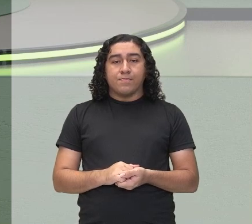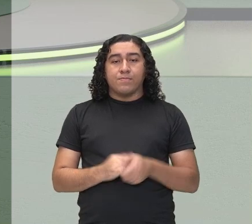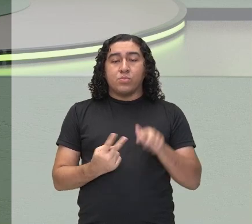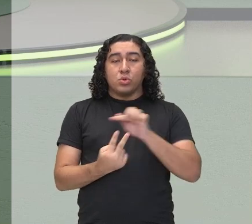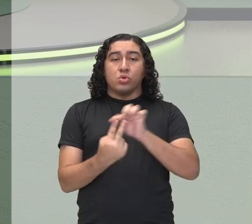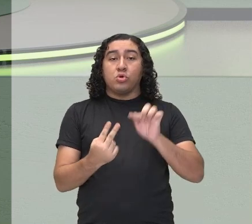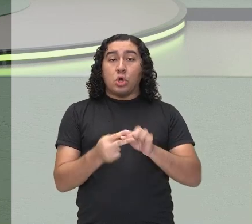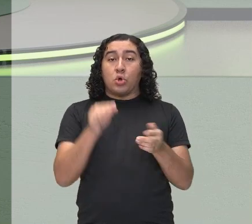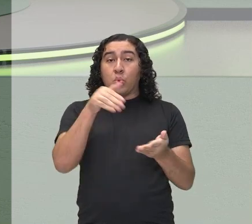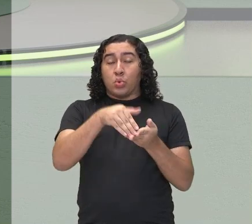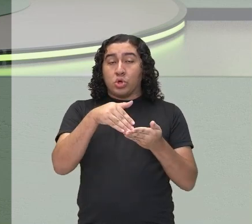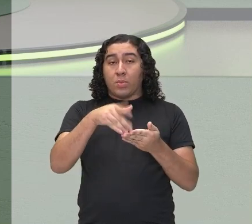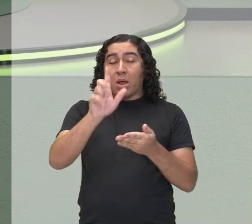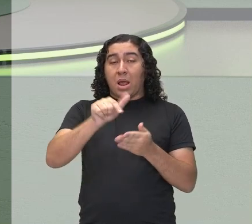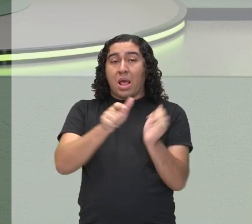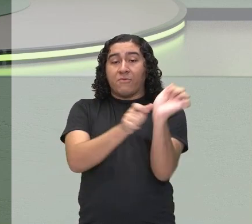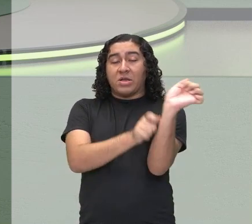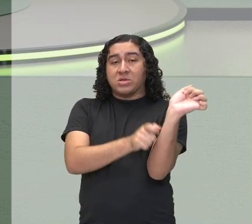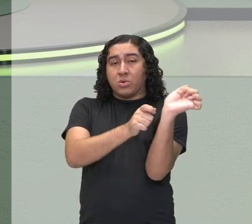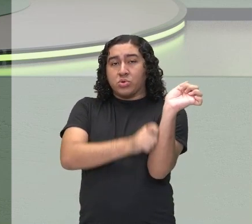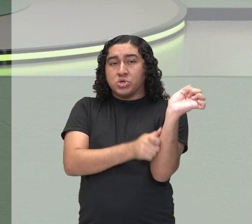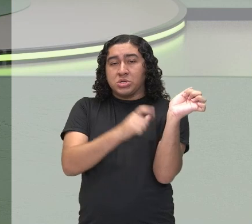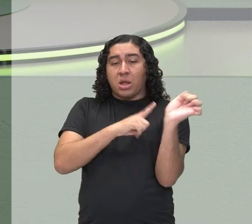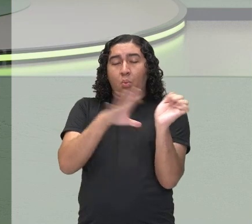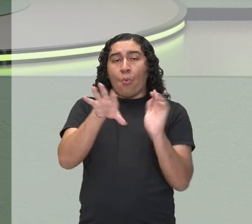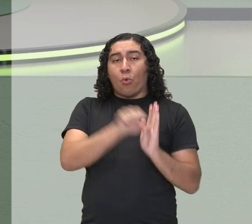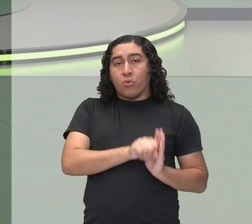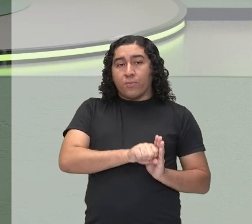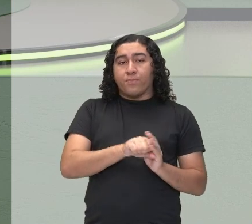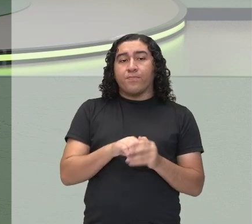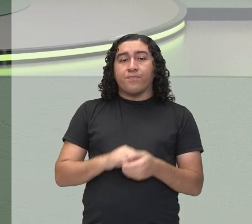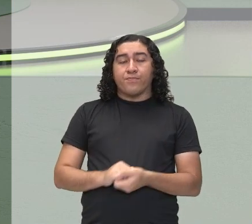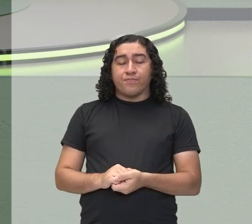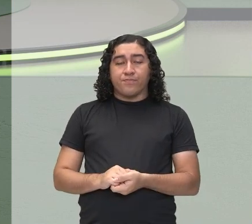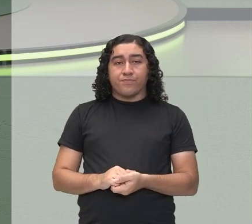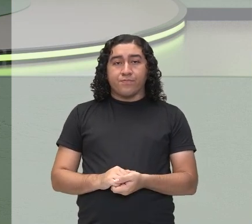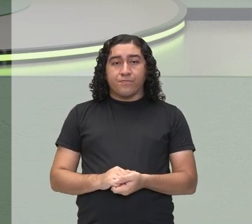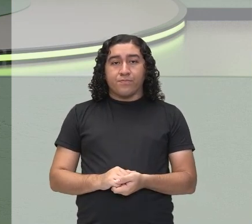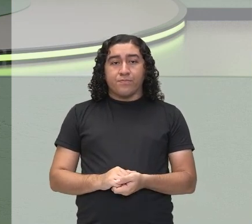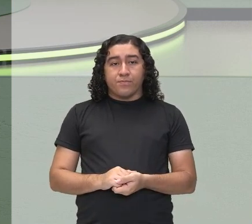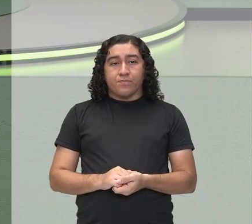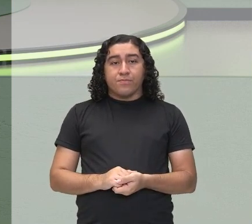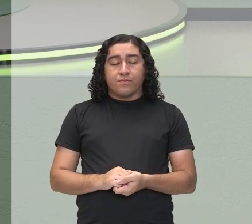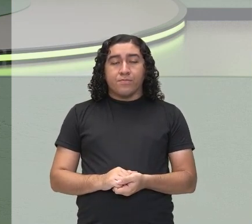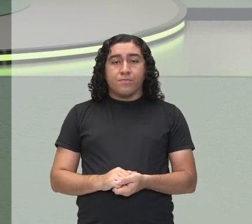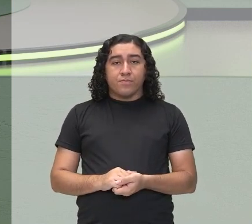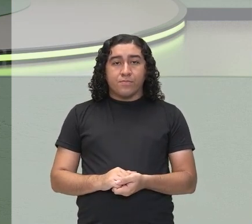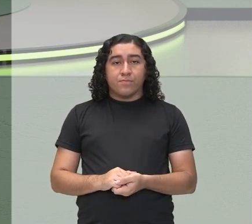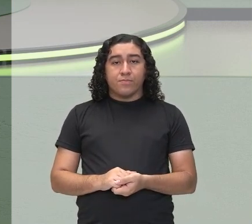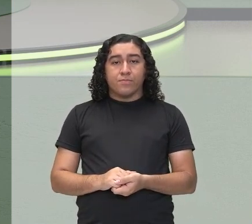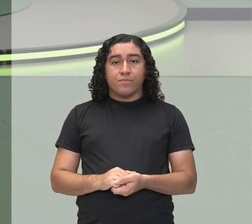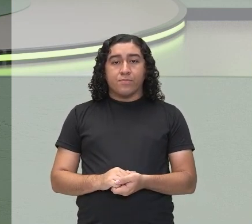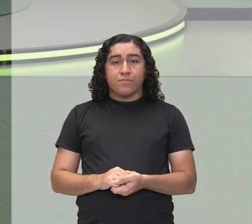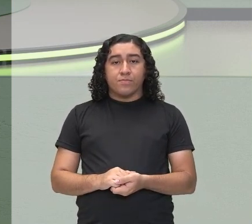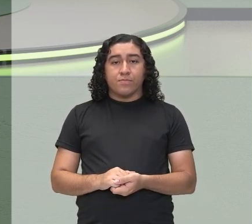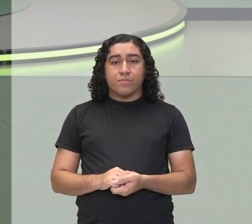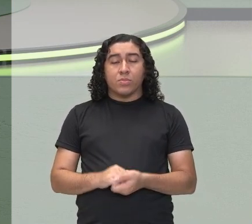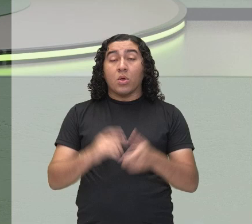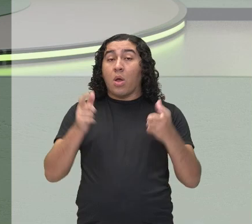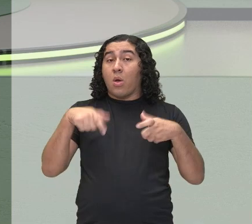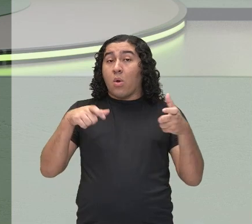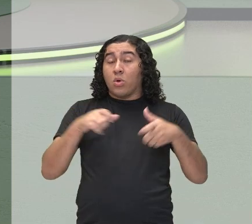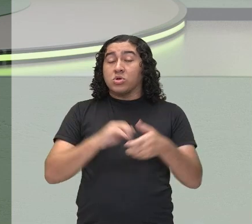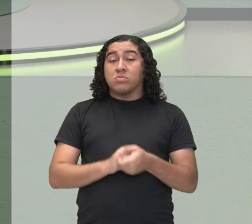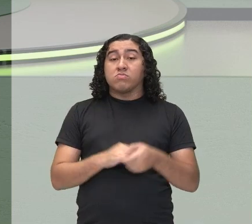nos vasos sanguíneos, ou seja, carboidratos e aminoácidos que compõem proteínas são absorvidos aqui, ó,